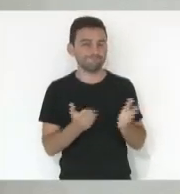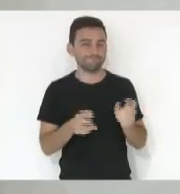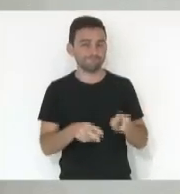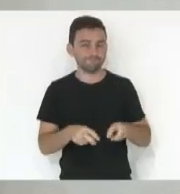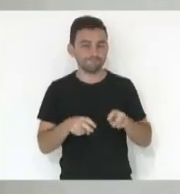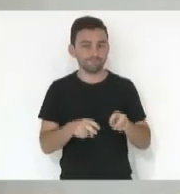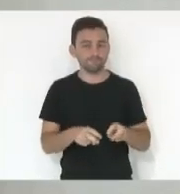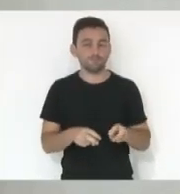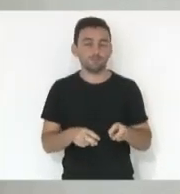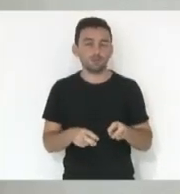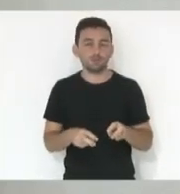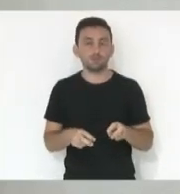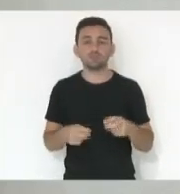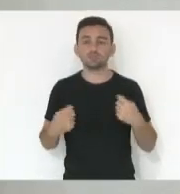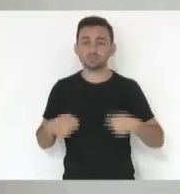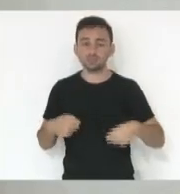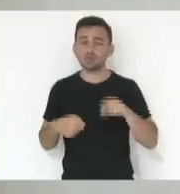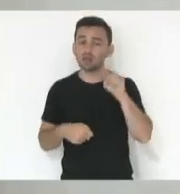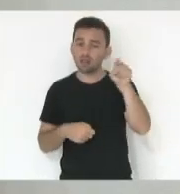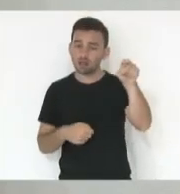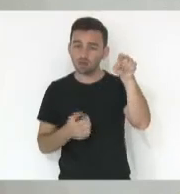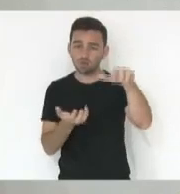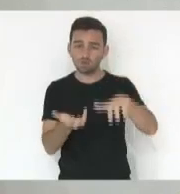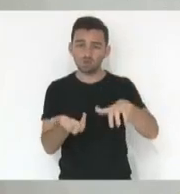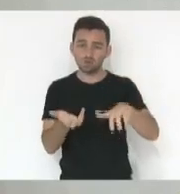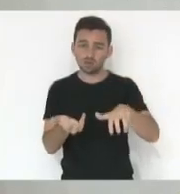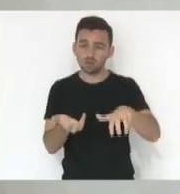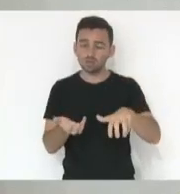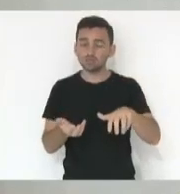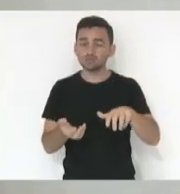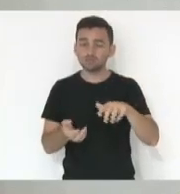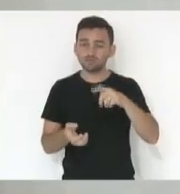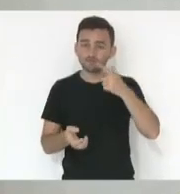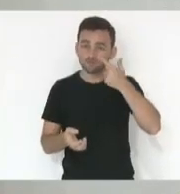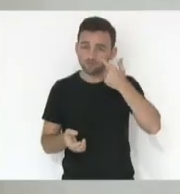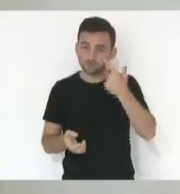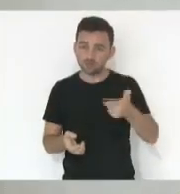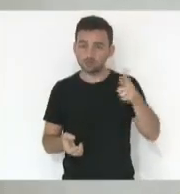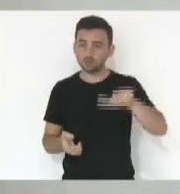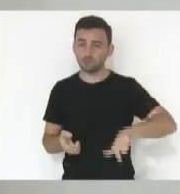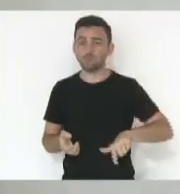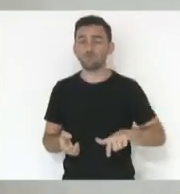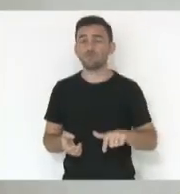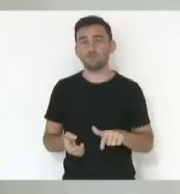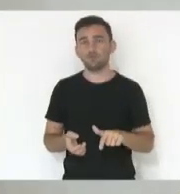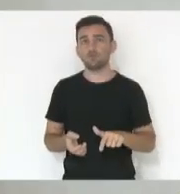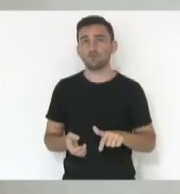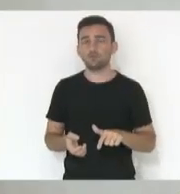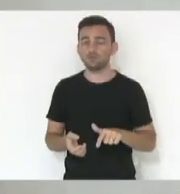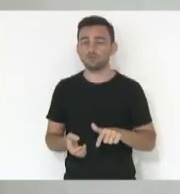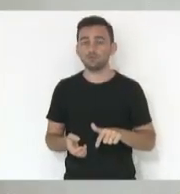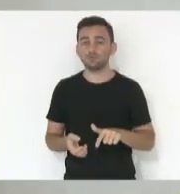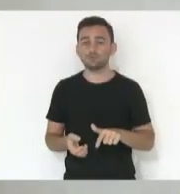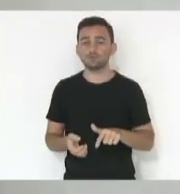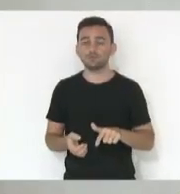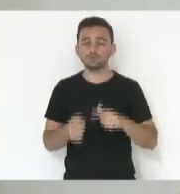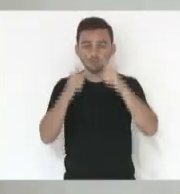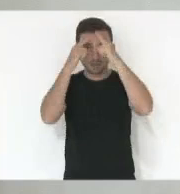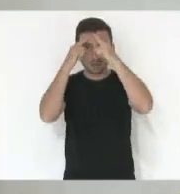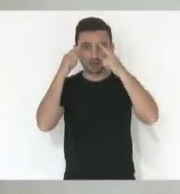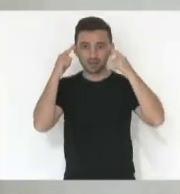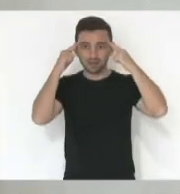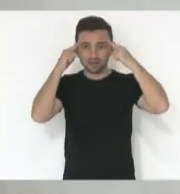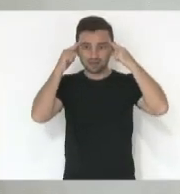que o Congresso Nacional reveja essa posição. Por isso, deputado Sareto, certamente, Vossa Excelência